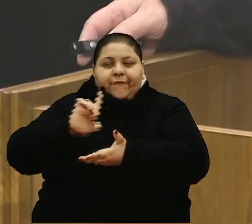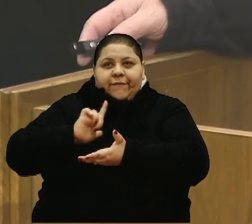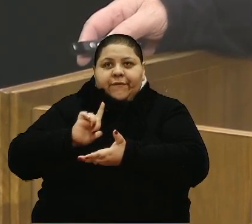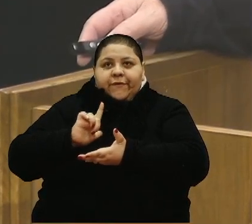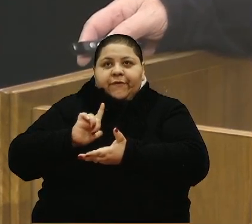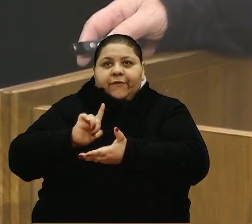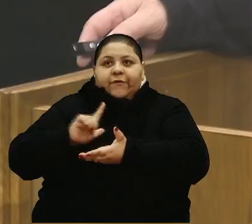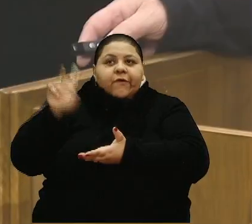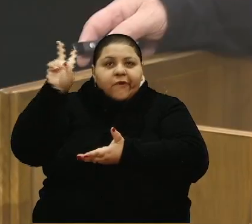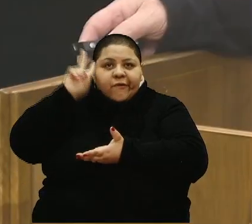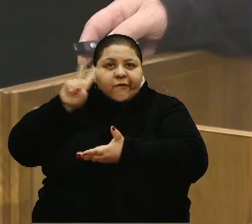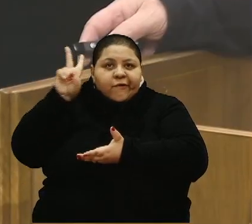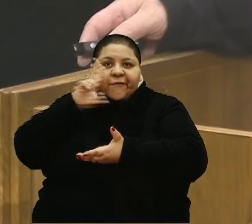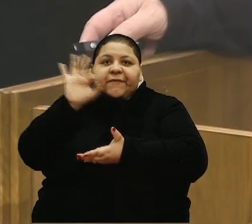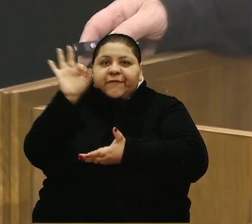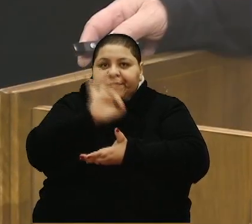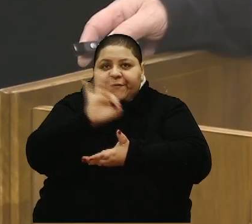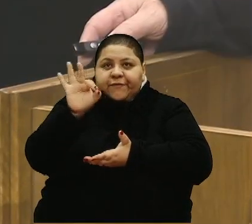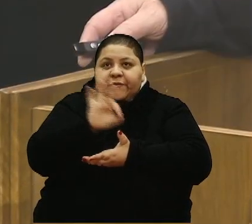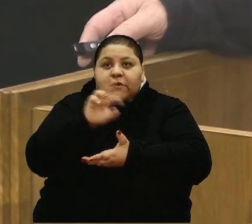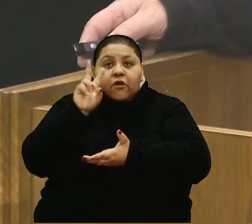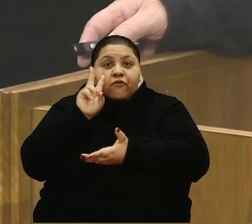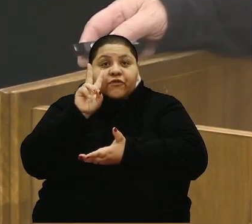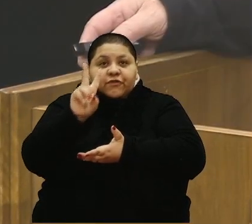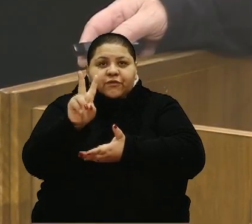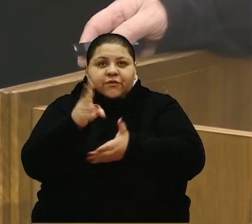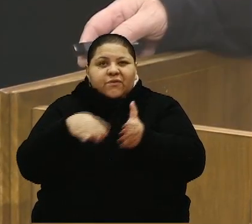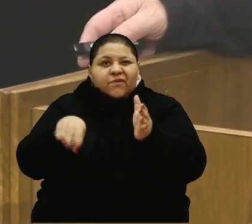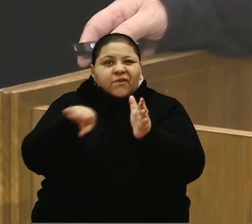o histórico da tarifa, né, que vocês vejam que até